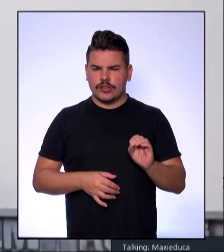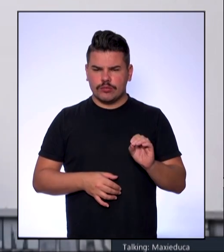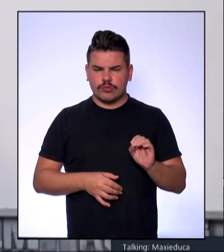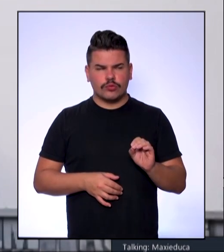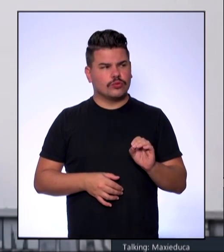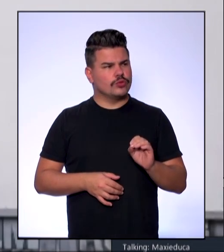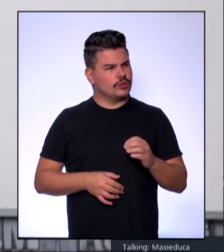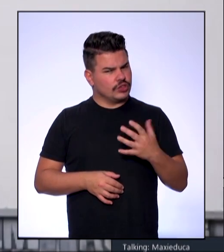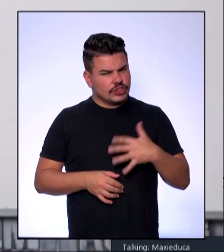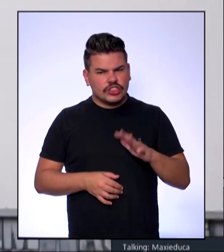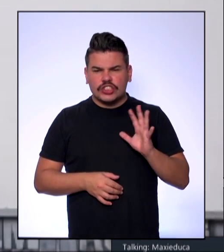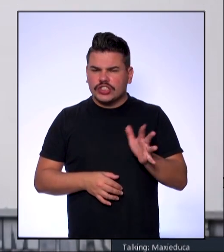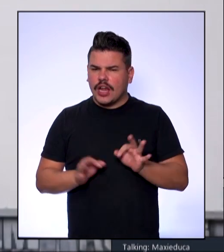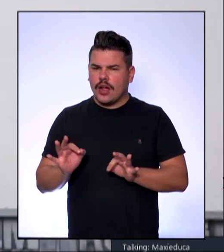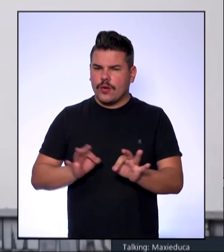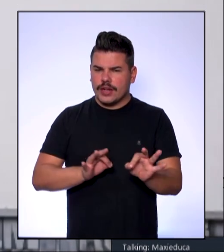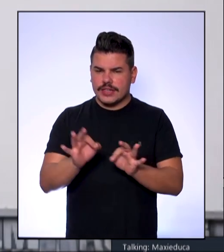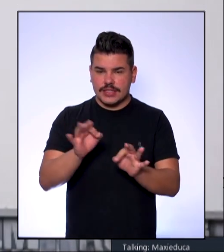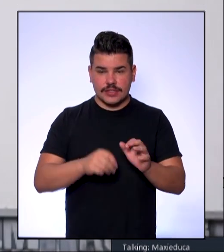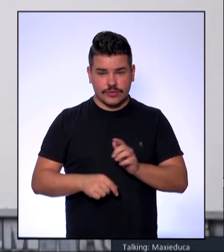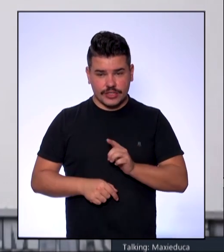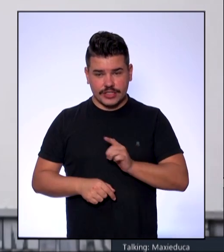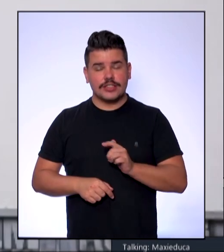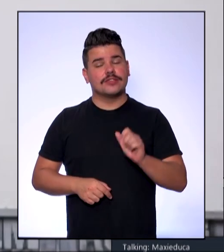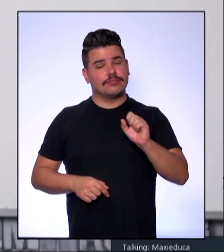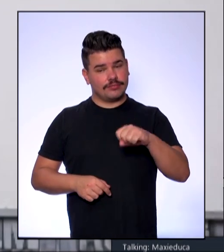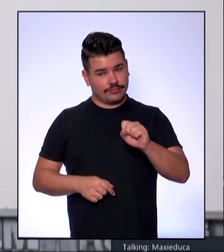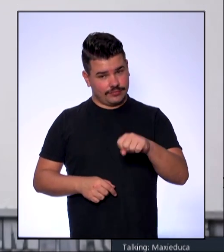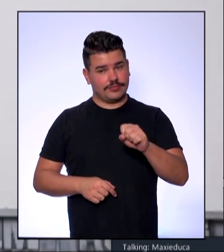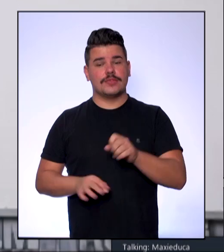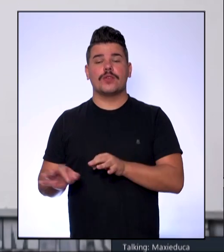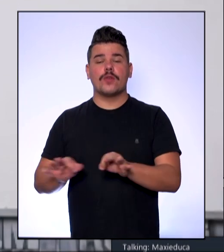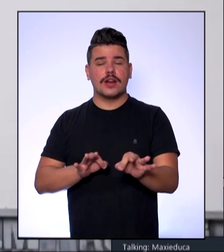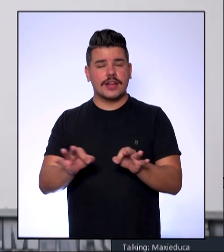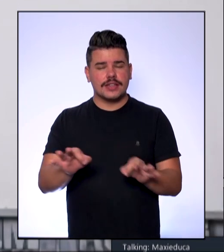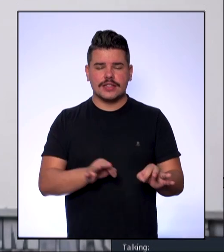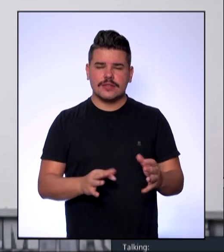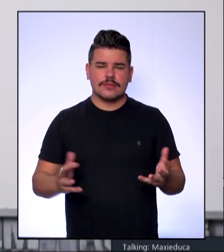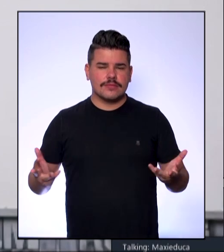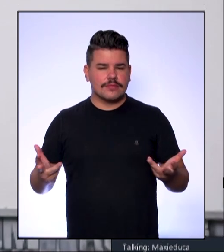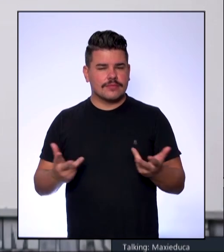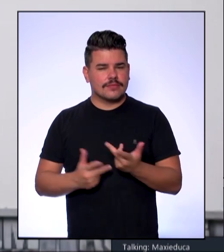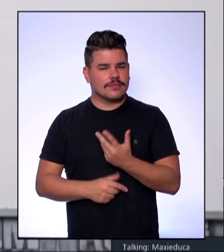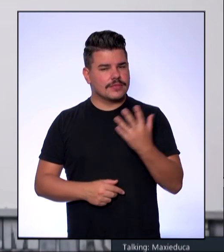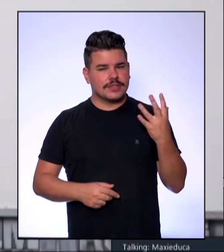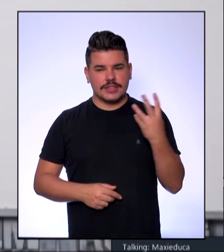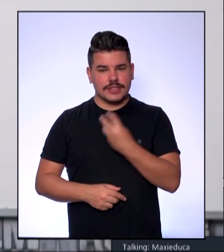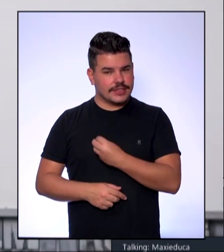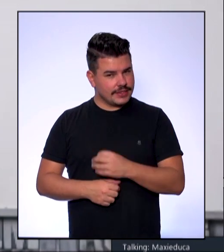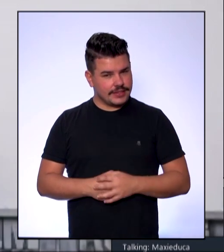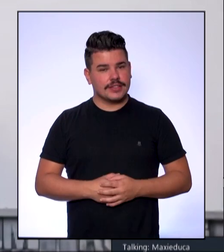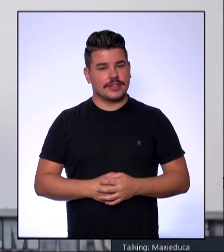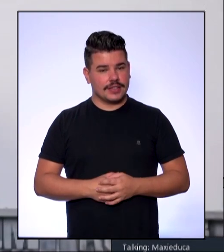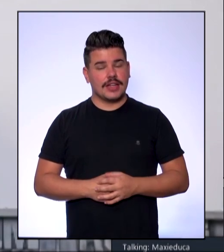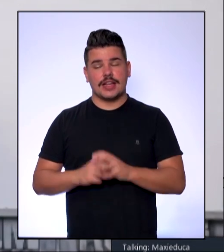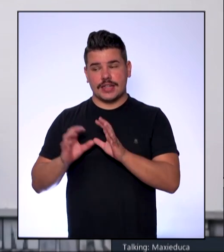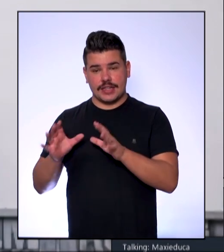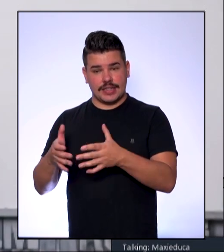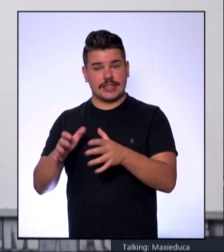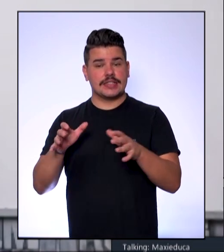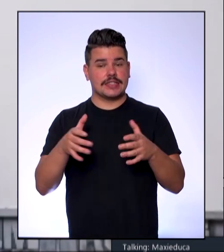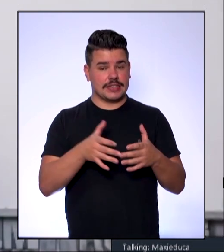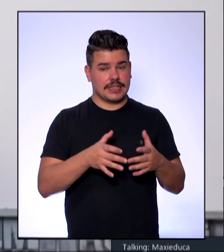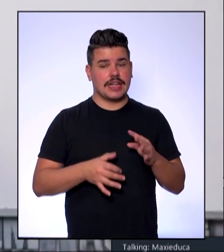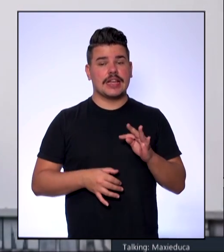grande organização? Sim, uma organização linda. Tá? Estas tribos